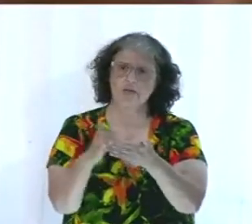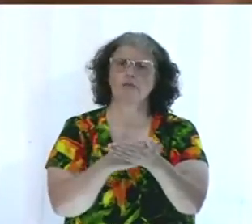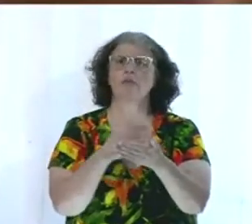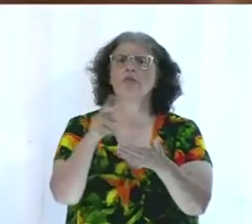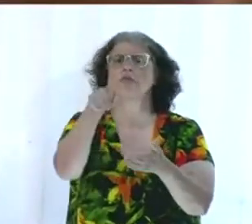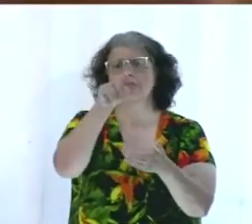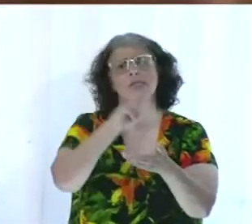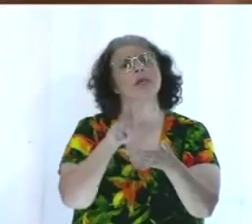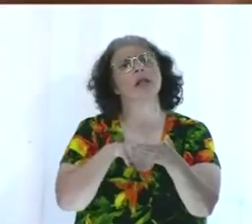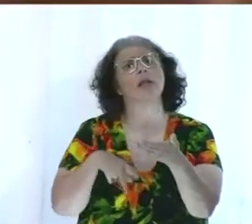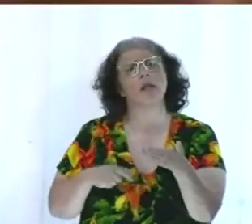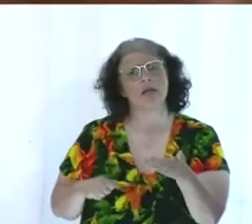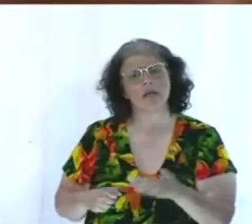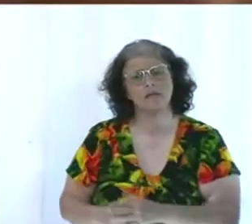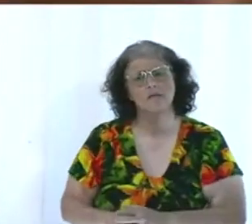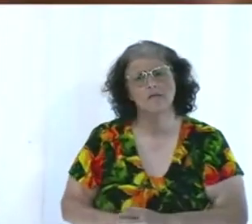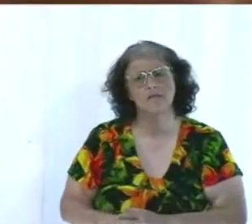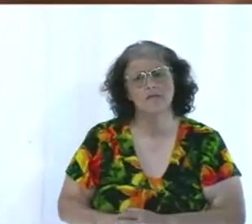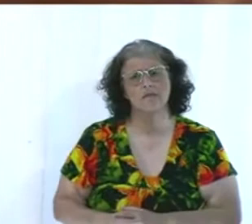irmão?